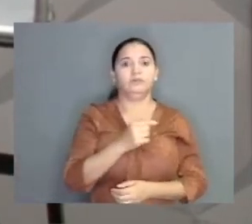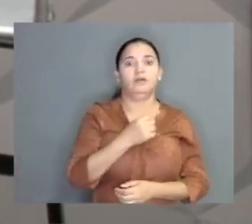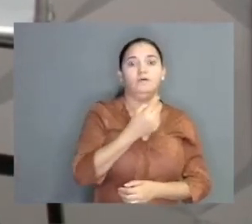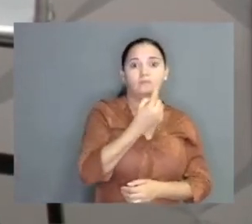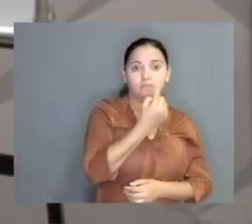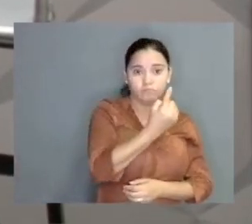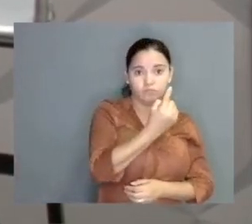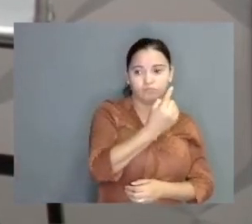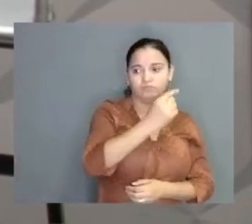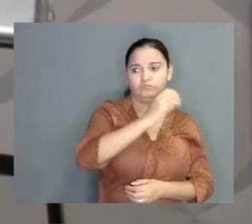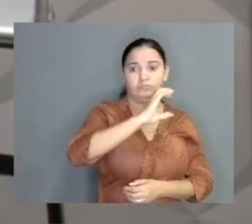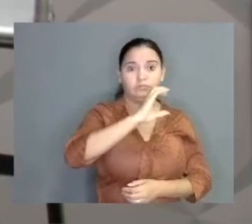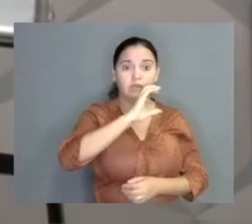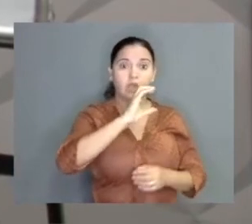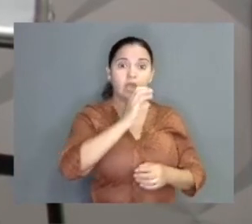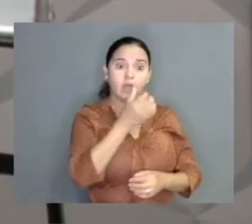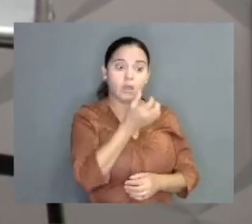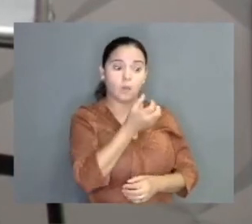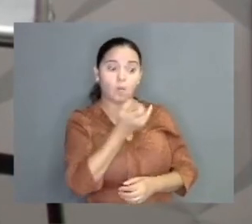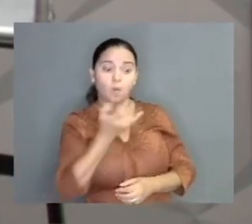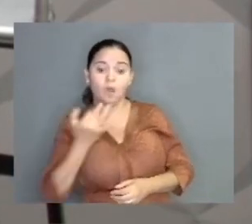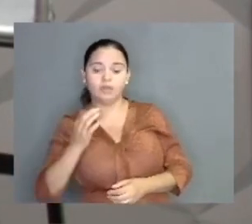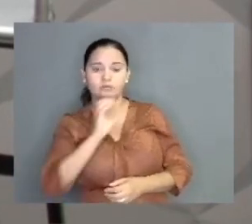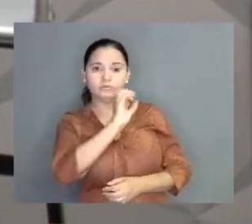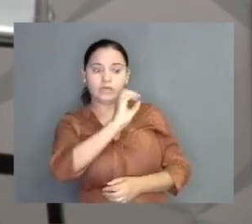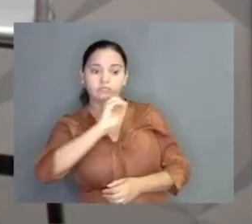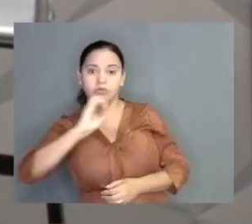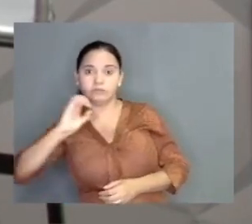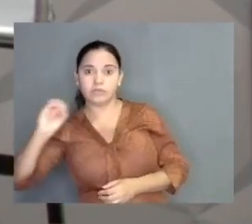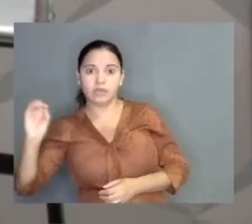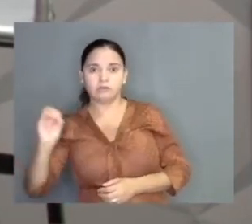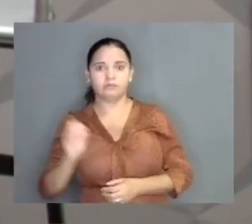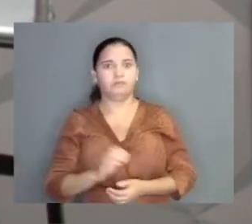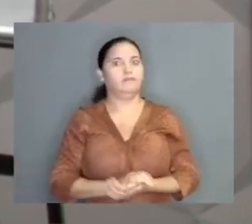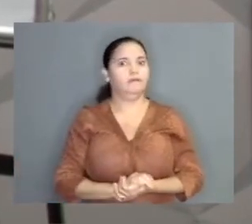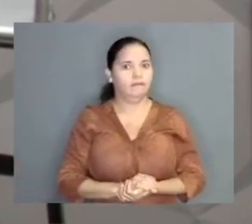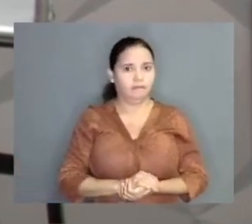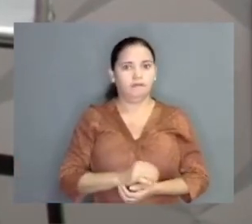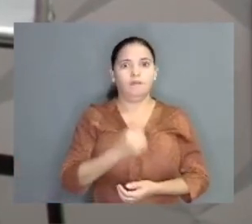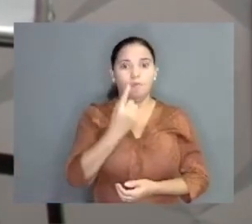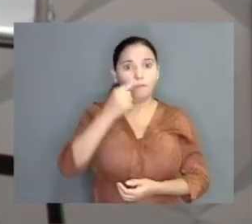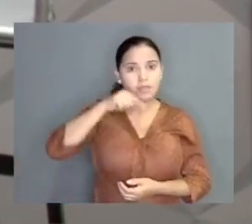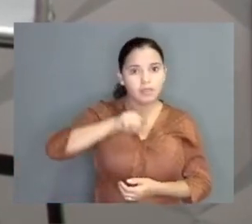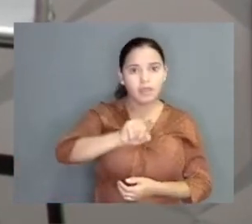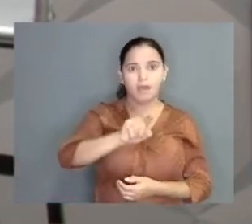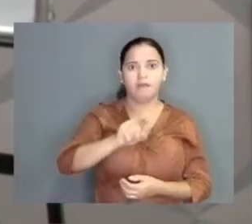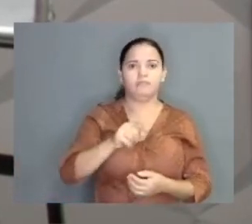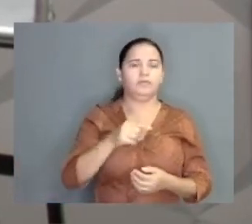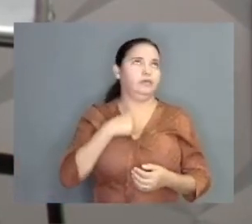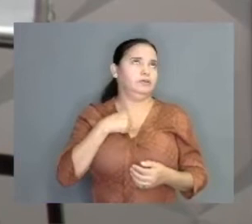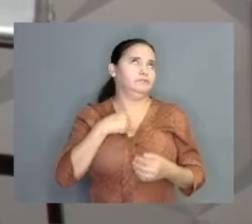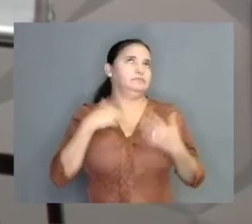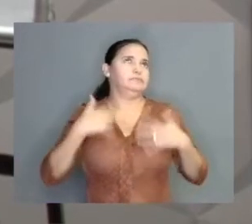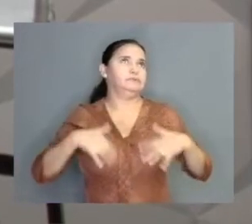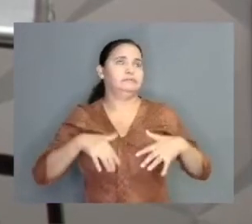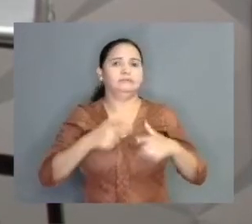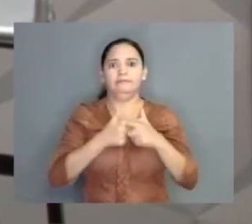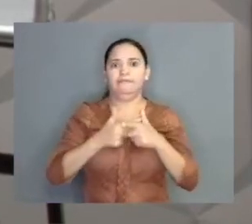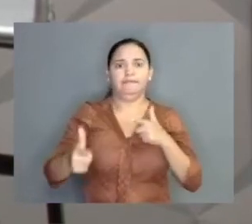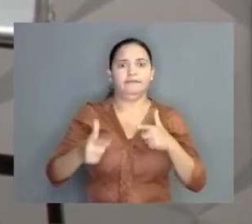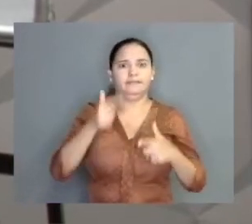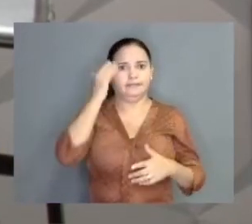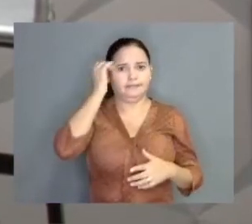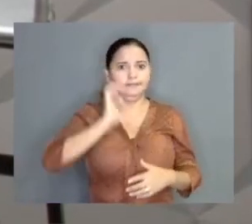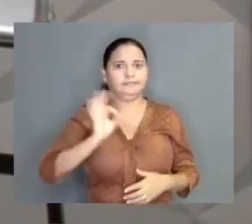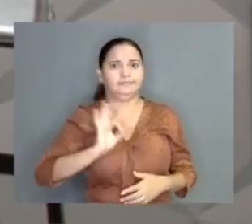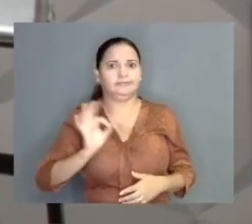1 dividido por 1 milhão. Professor, não sei dividir, tenho dificuldade. E